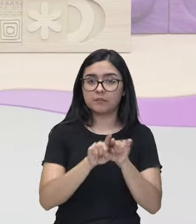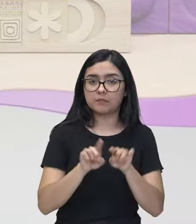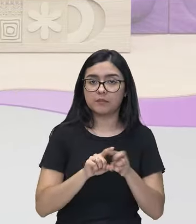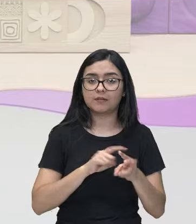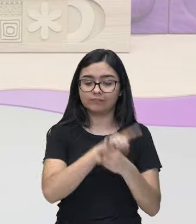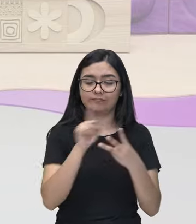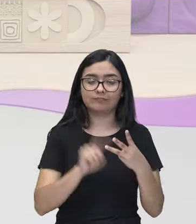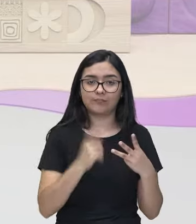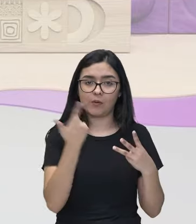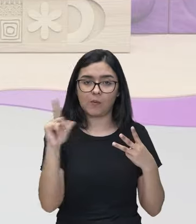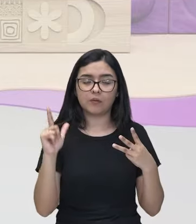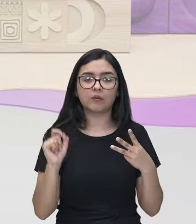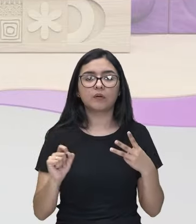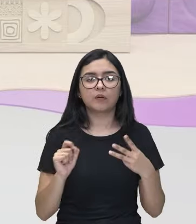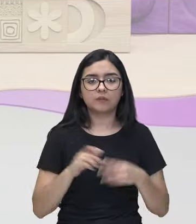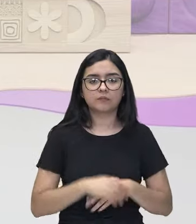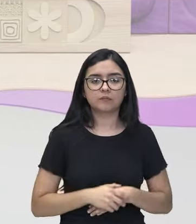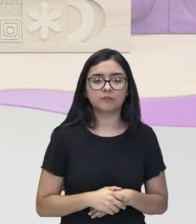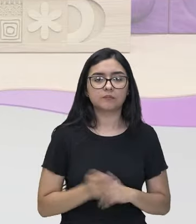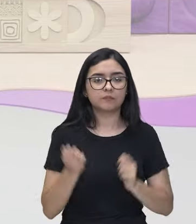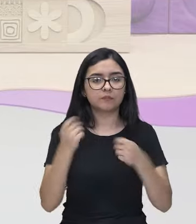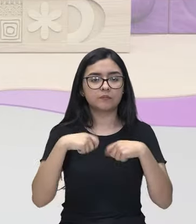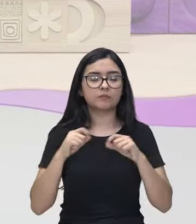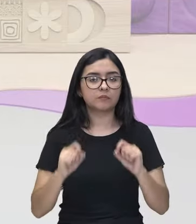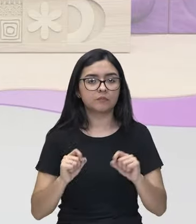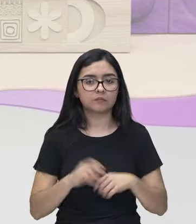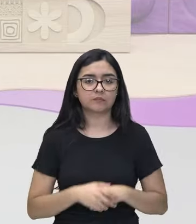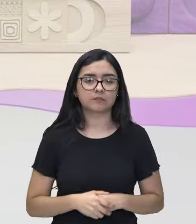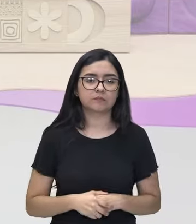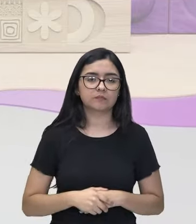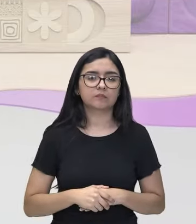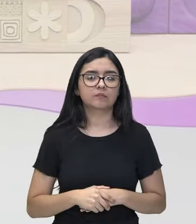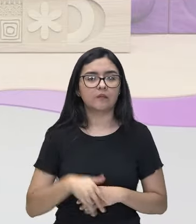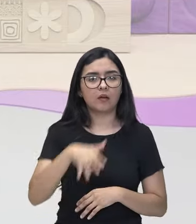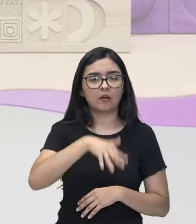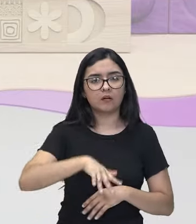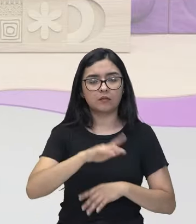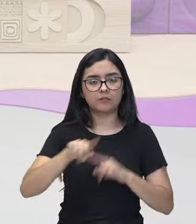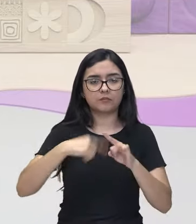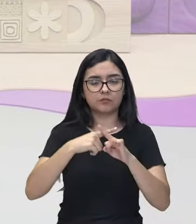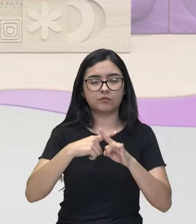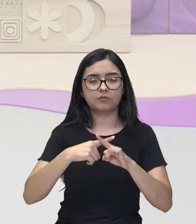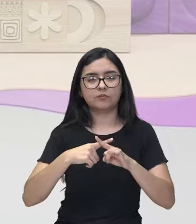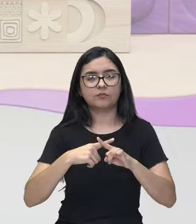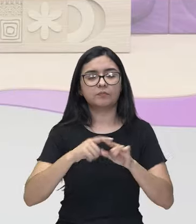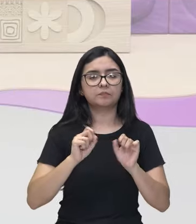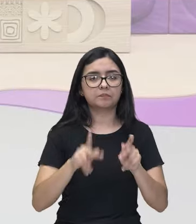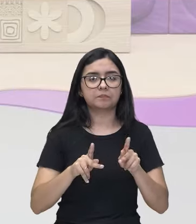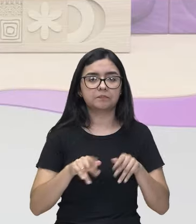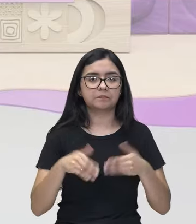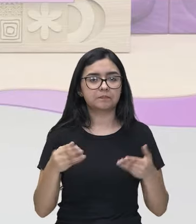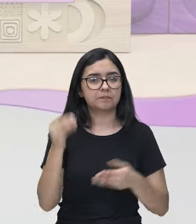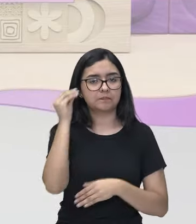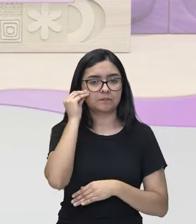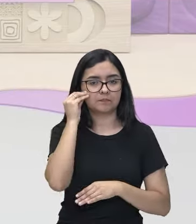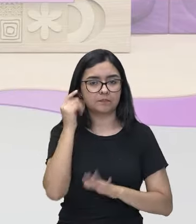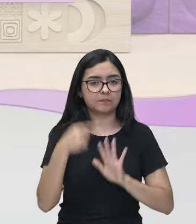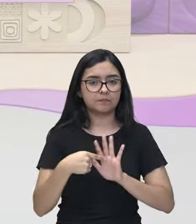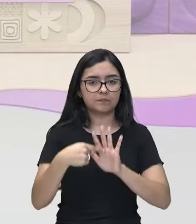outra ideia que também está relacionada à ideia de multiplicação, beleza? Vou mostrar para